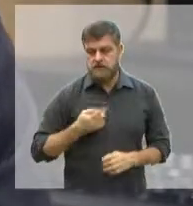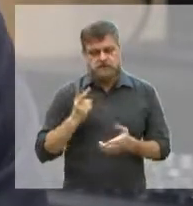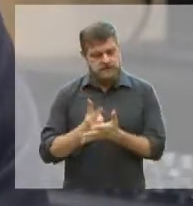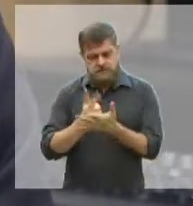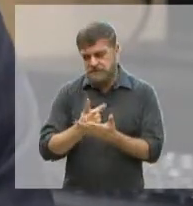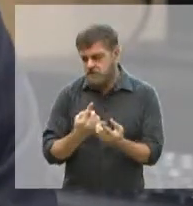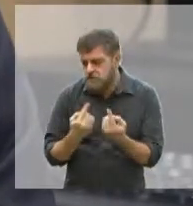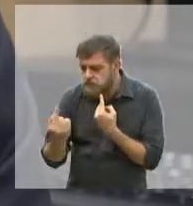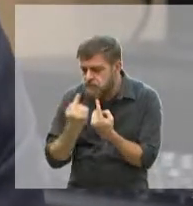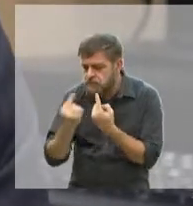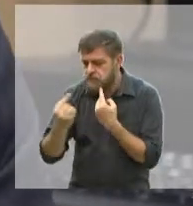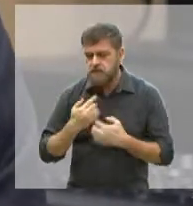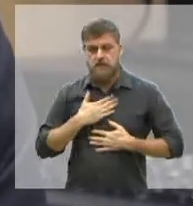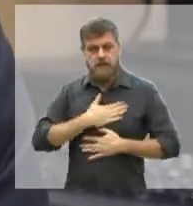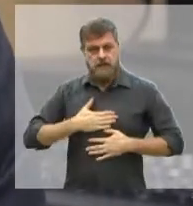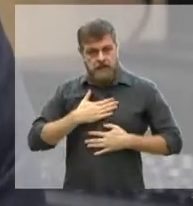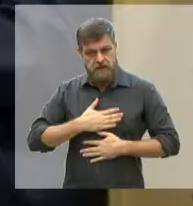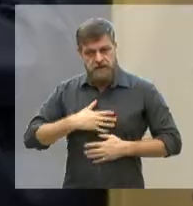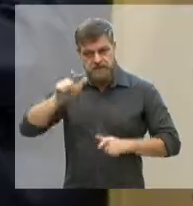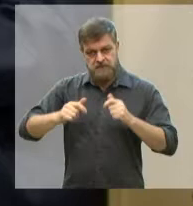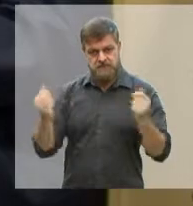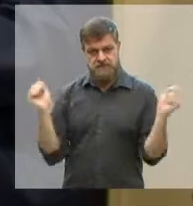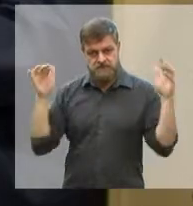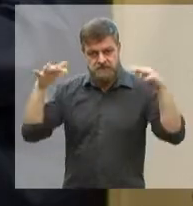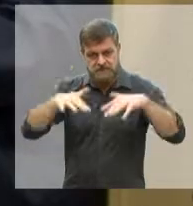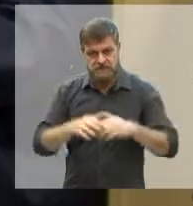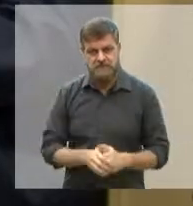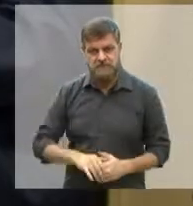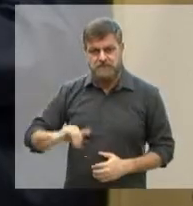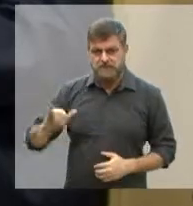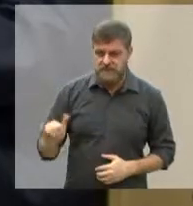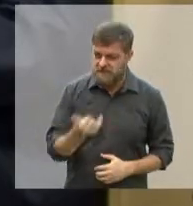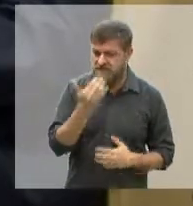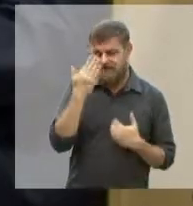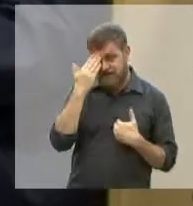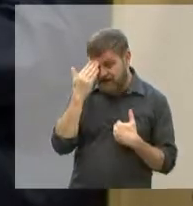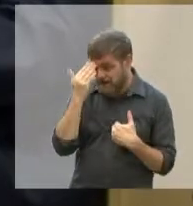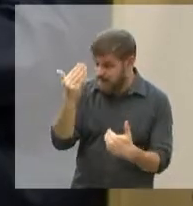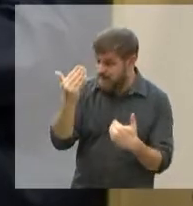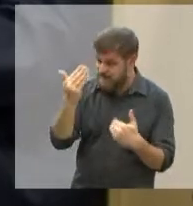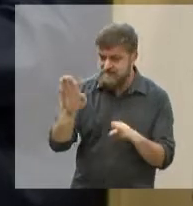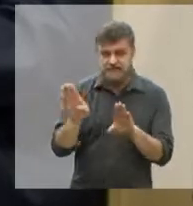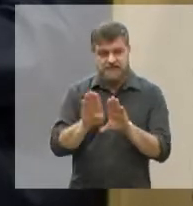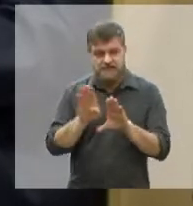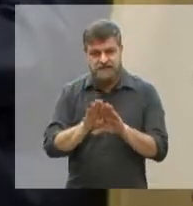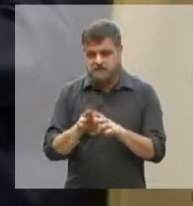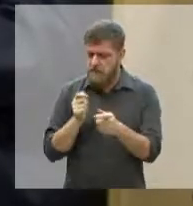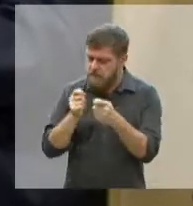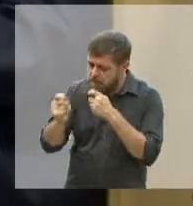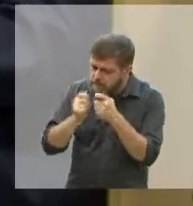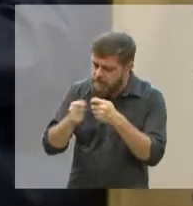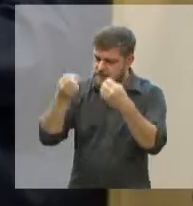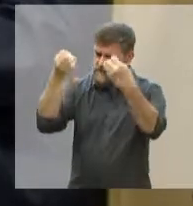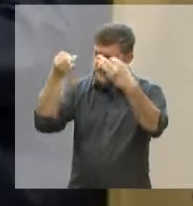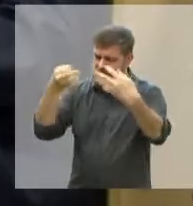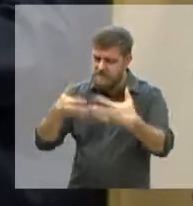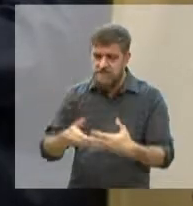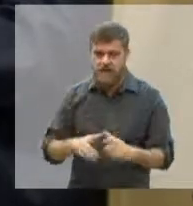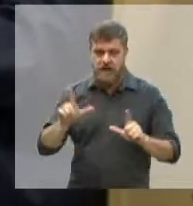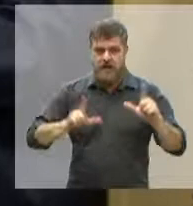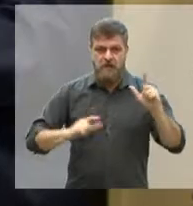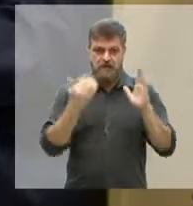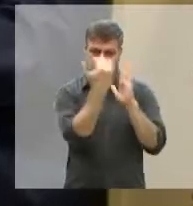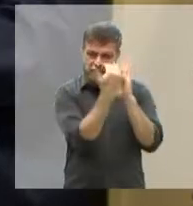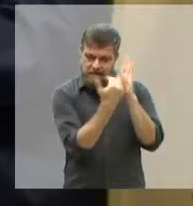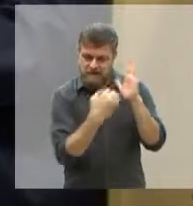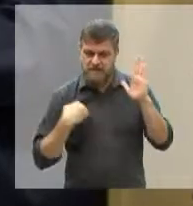aberto para discutir. Vai ser sempre um prazer receber as pessoas aqui. Eu aproveito então também para agradecer o senhor por participar aqui com a gente no programa Em Pauta, abrir